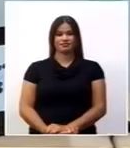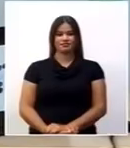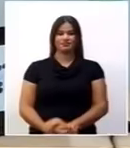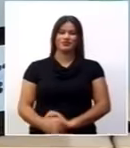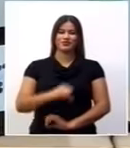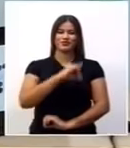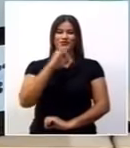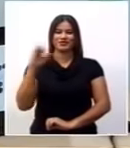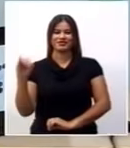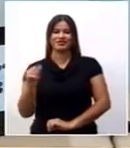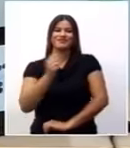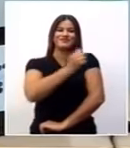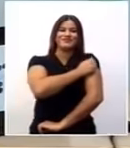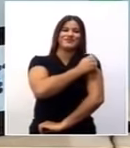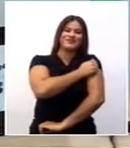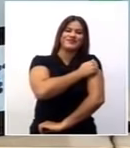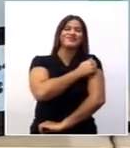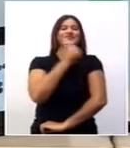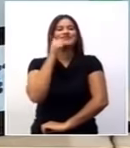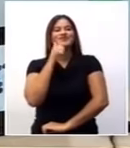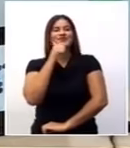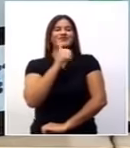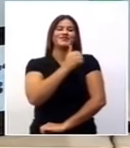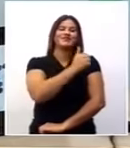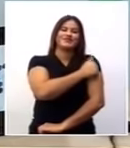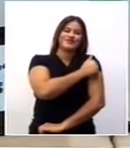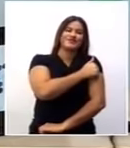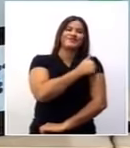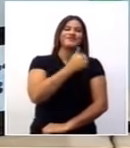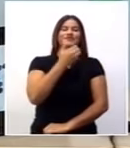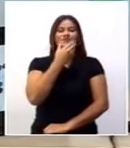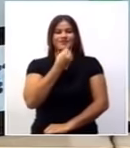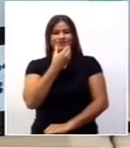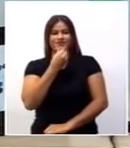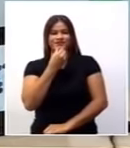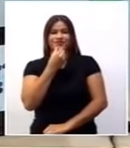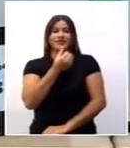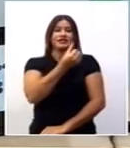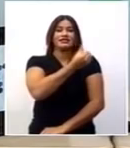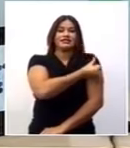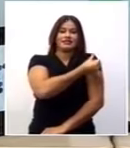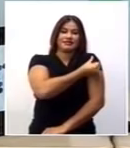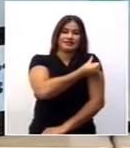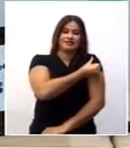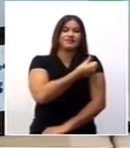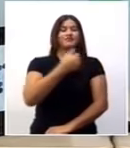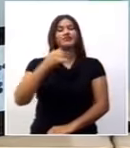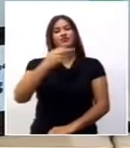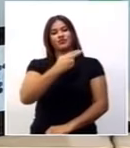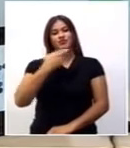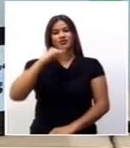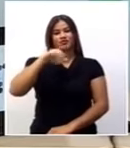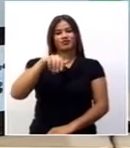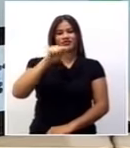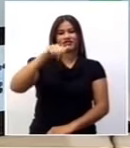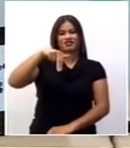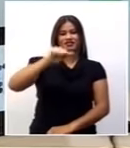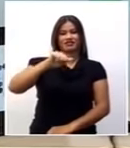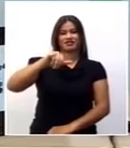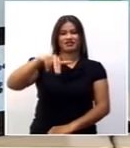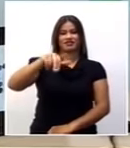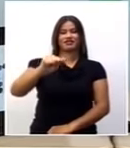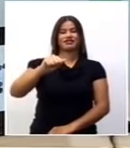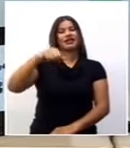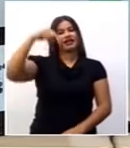alunos e alunas do 6º ano do Ensino Fundamental. Eu sou a professora Janaína, direto aqui do Centro de Mídias, e hoje nós estamos com uma